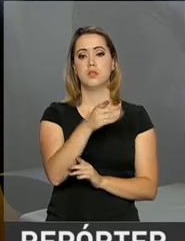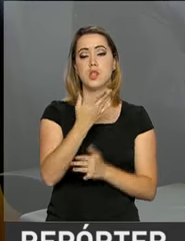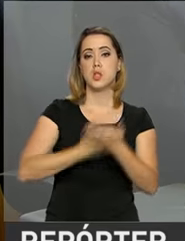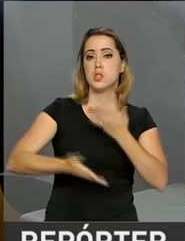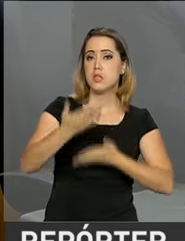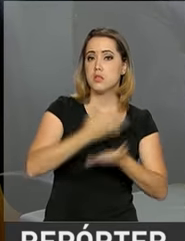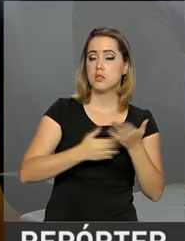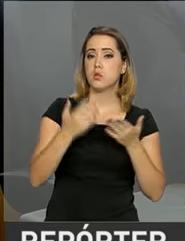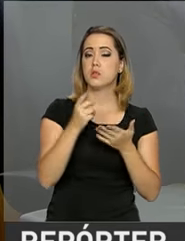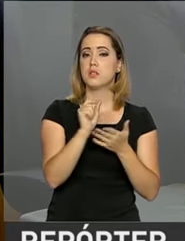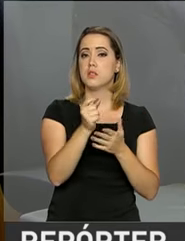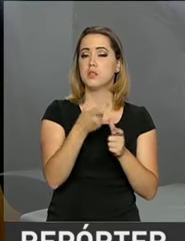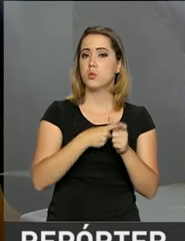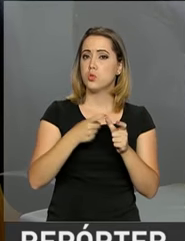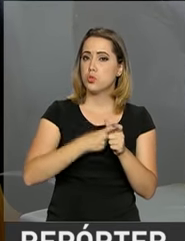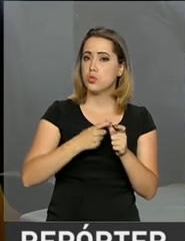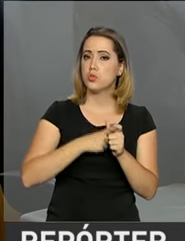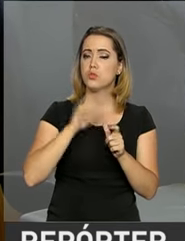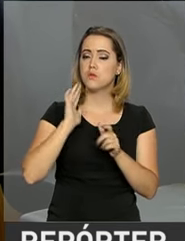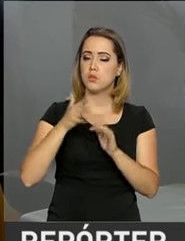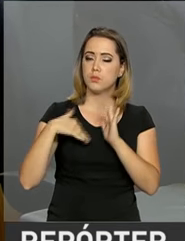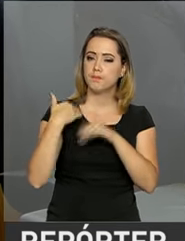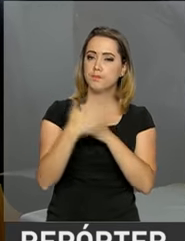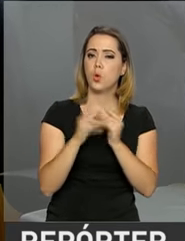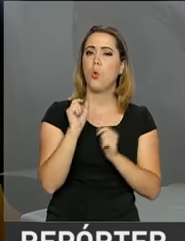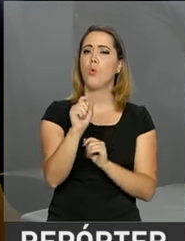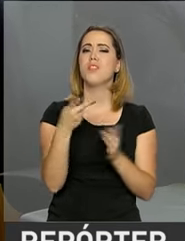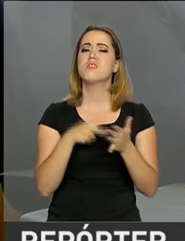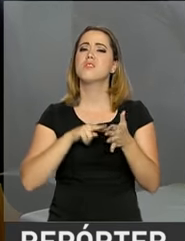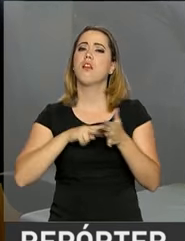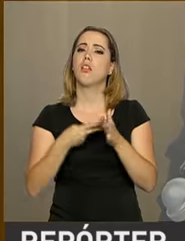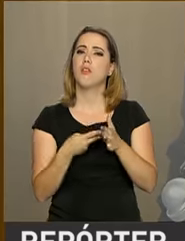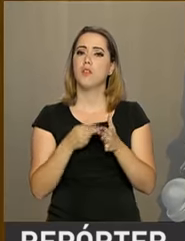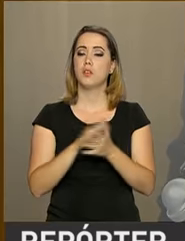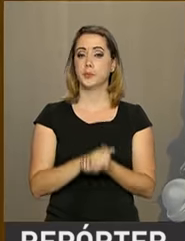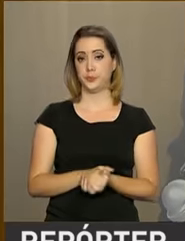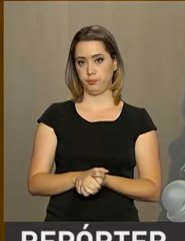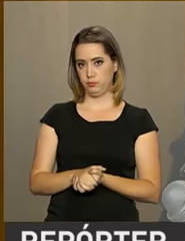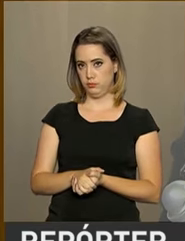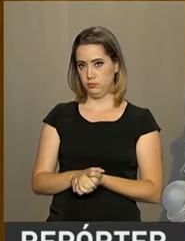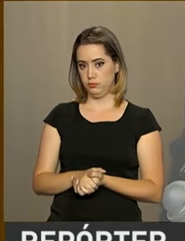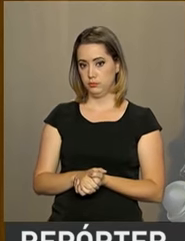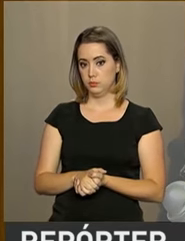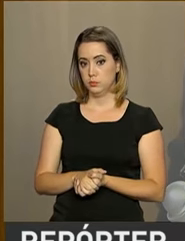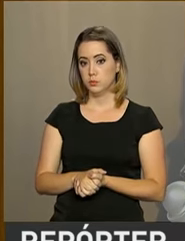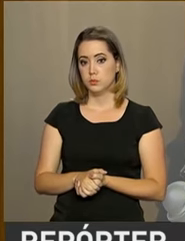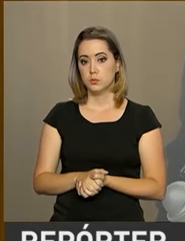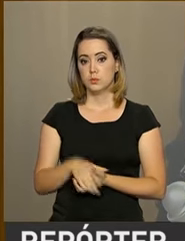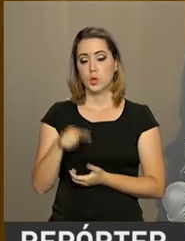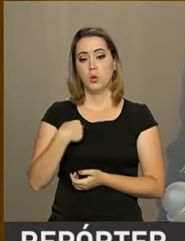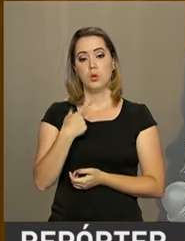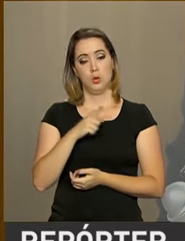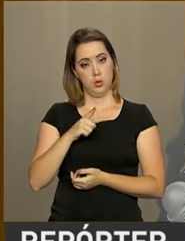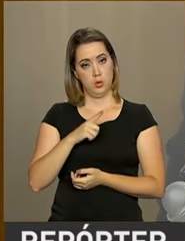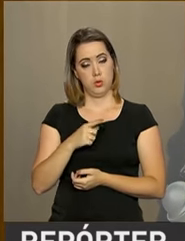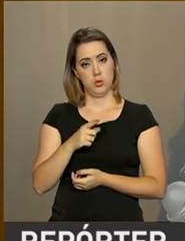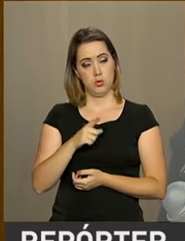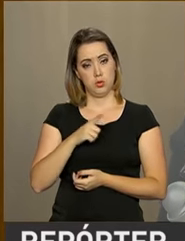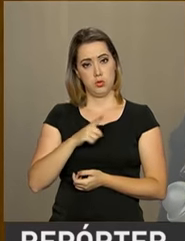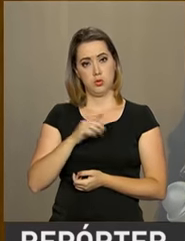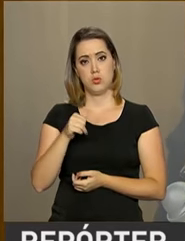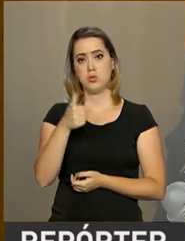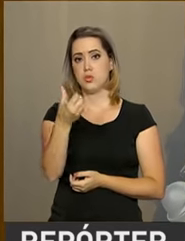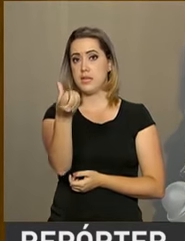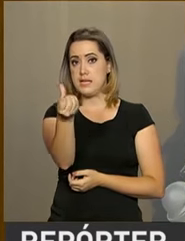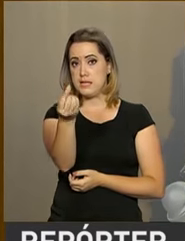renegociação que o sebrai vem promovendo que mutirão é esse é nós tivemos aí até o ano passado uma notificação de